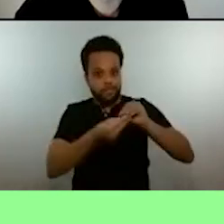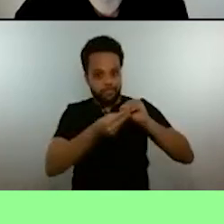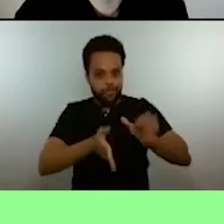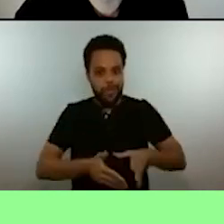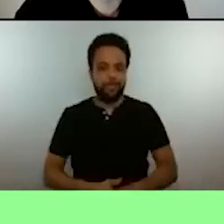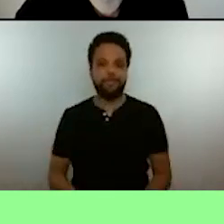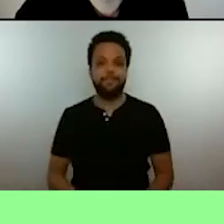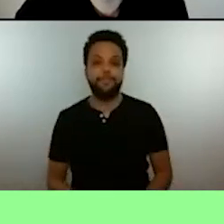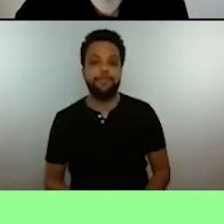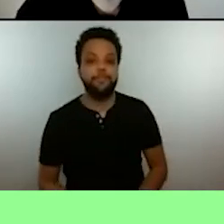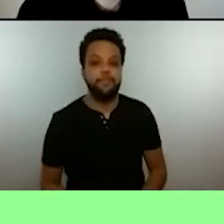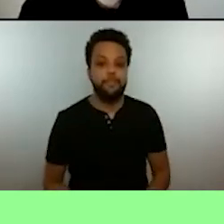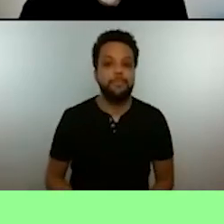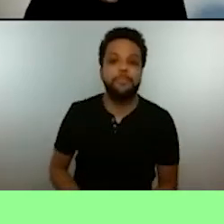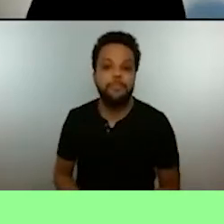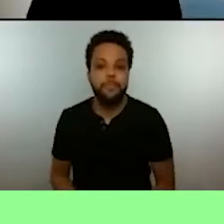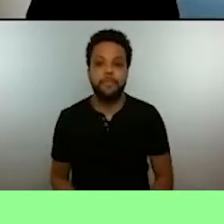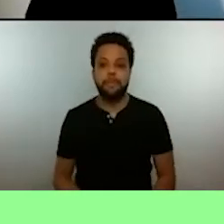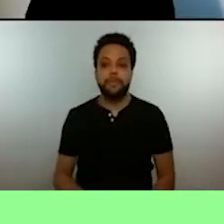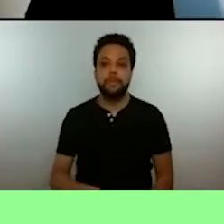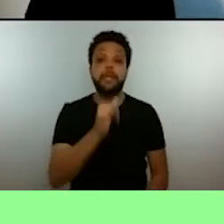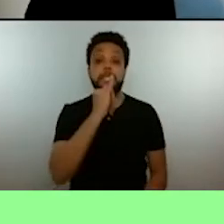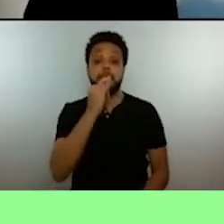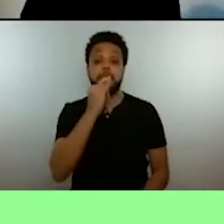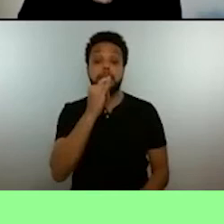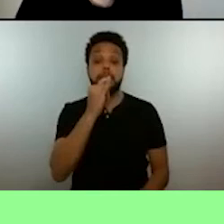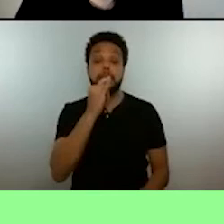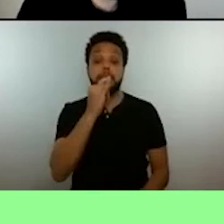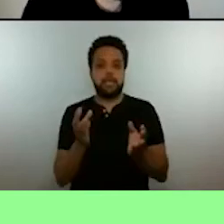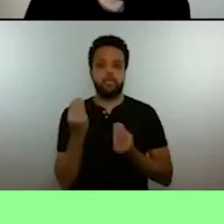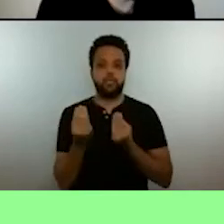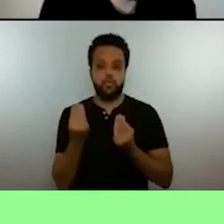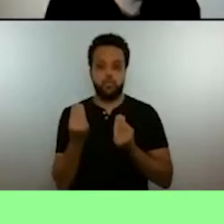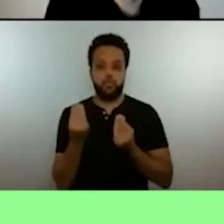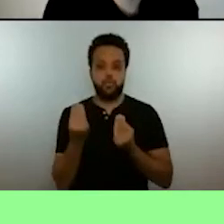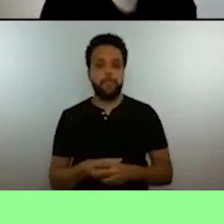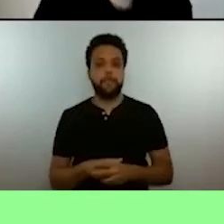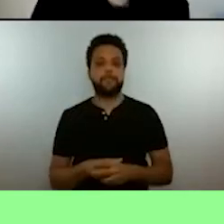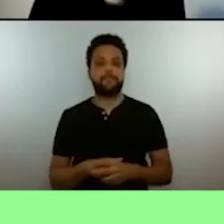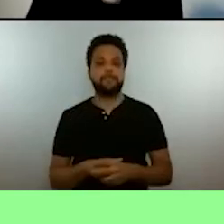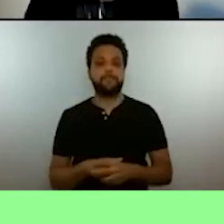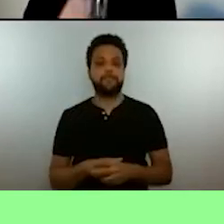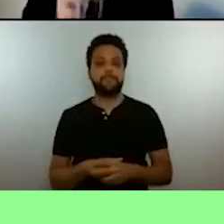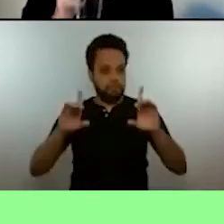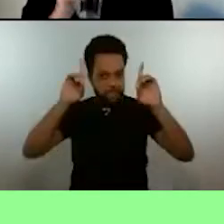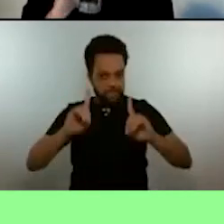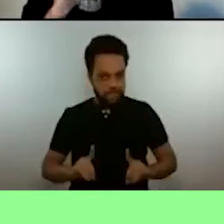Então, só dando um exemplo de acesso, por exemplo, eu vou pegar um tipo de deficiência